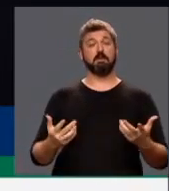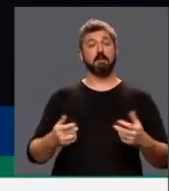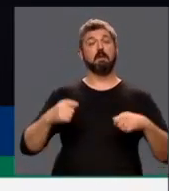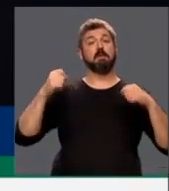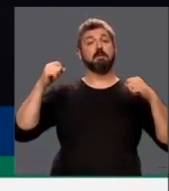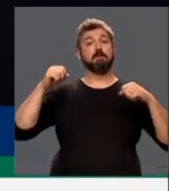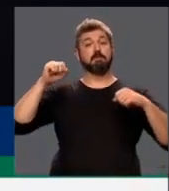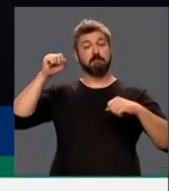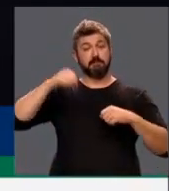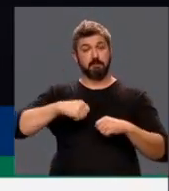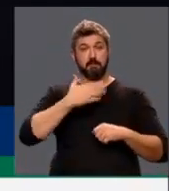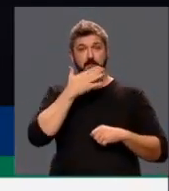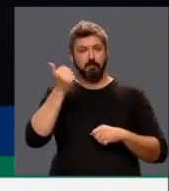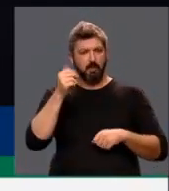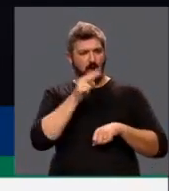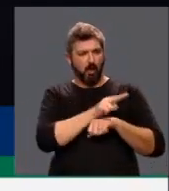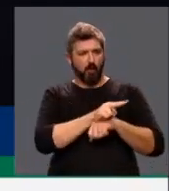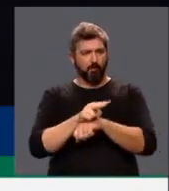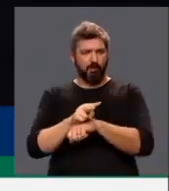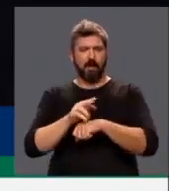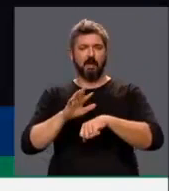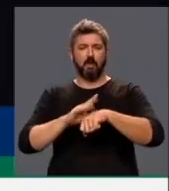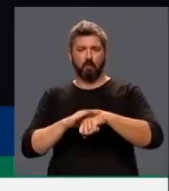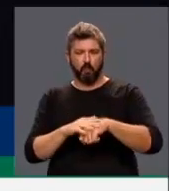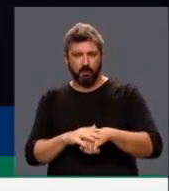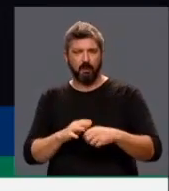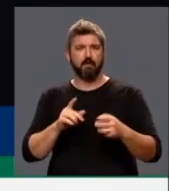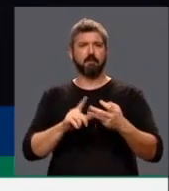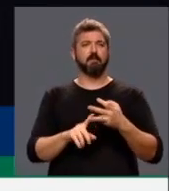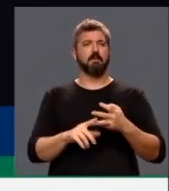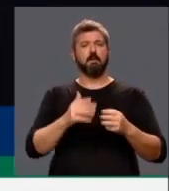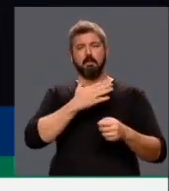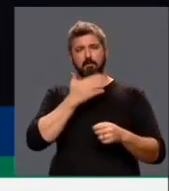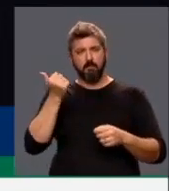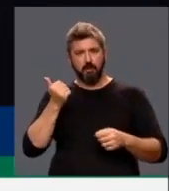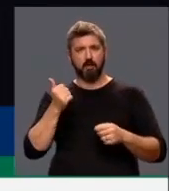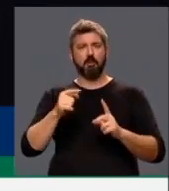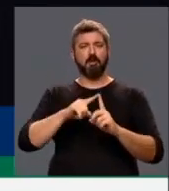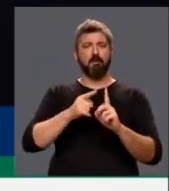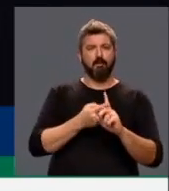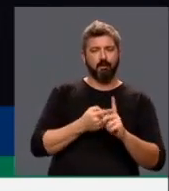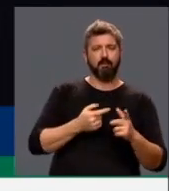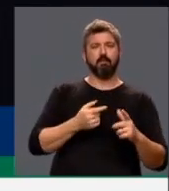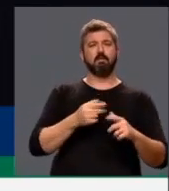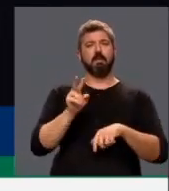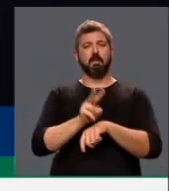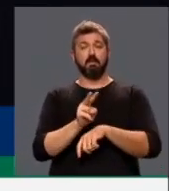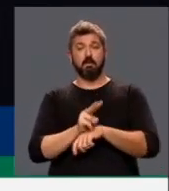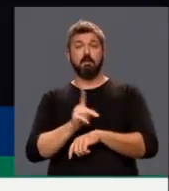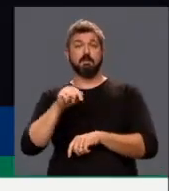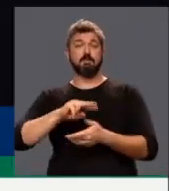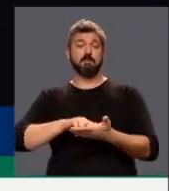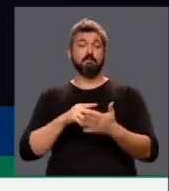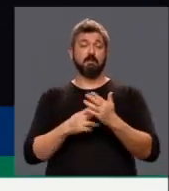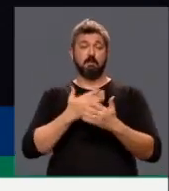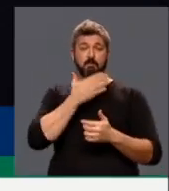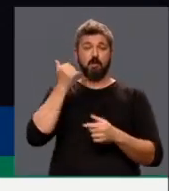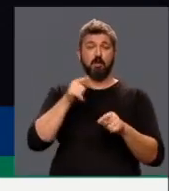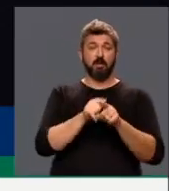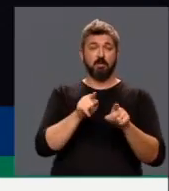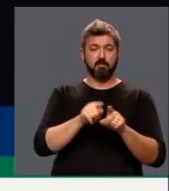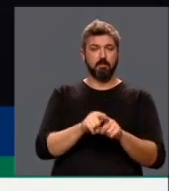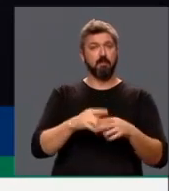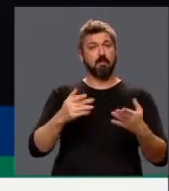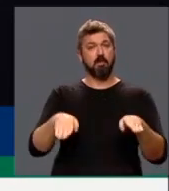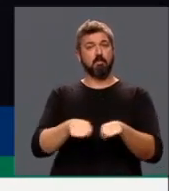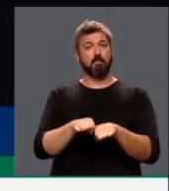acompanhamento de crônicos, melhor acompanhamento de diabético, melhor acompanhamento de gestantes, né? Significa uma melhoria no acesso a